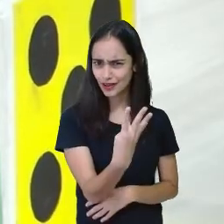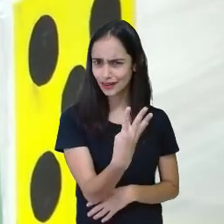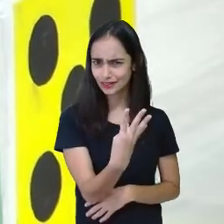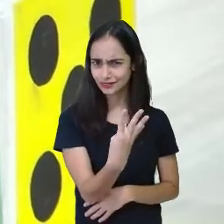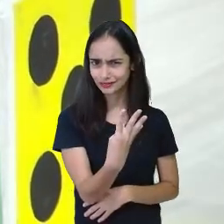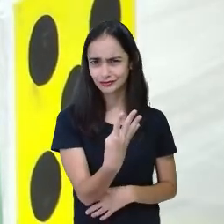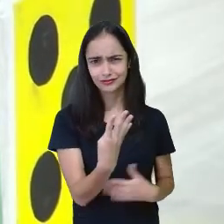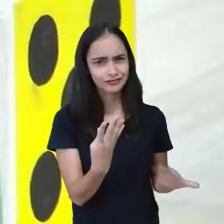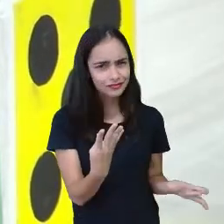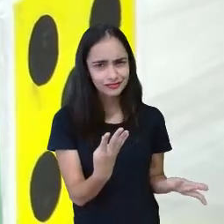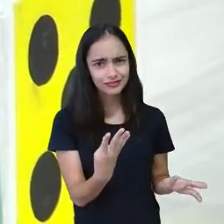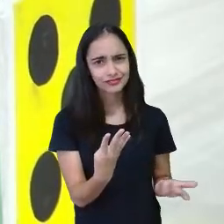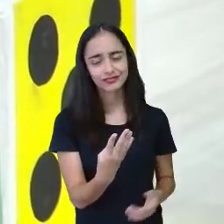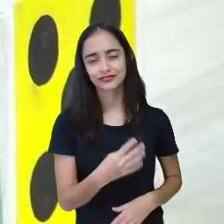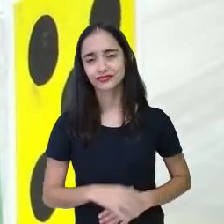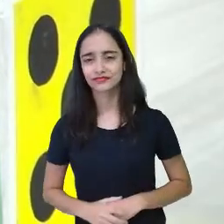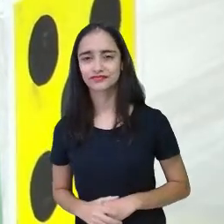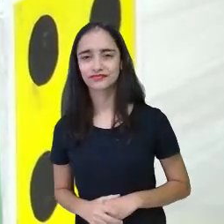4.